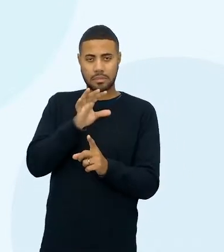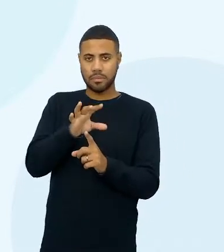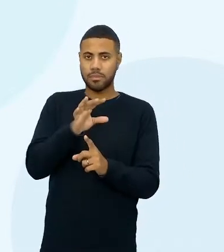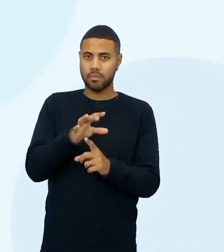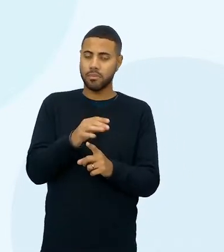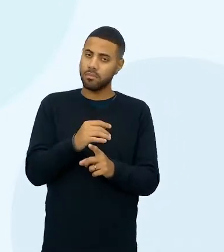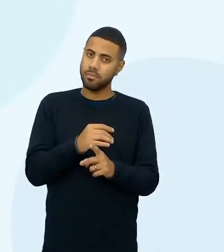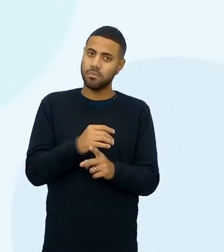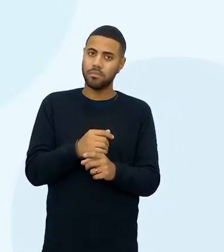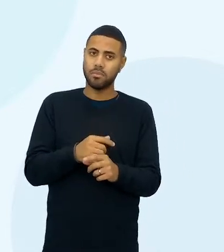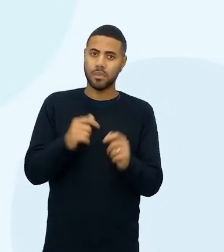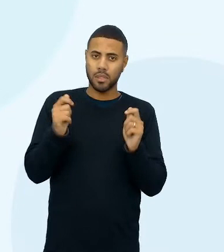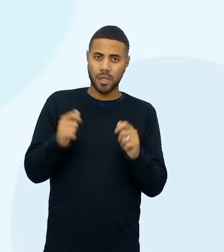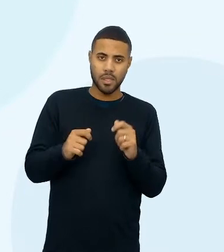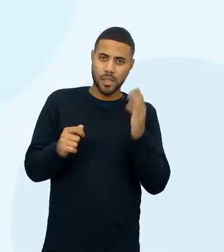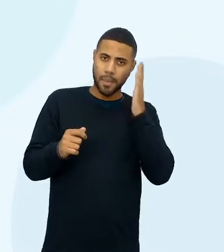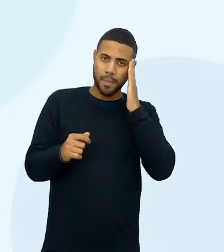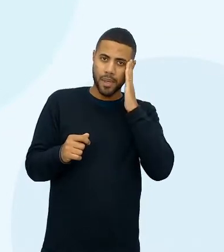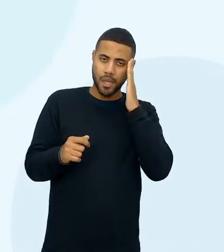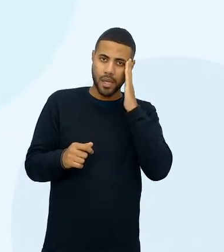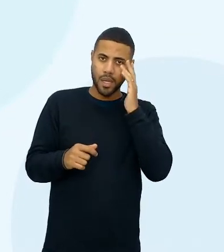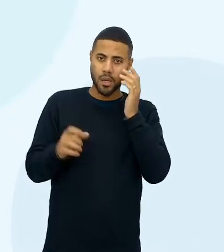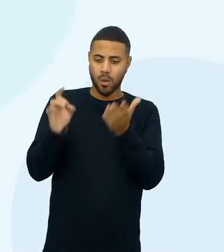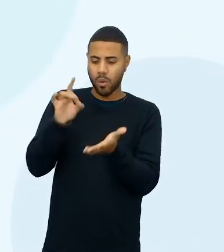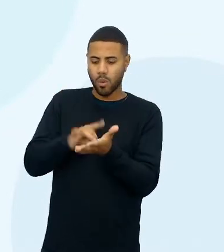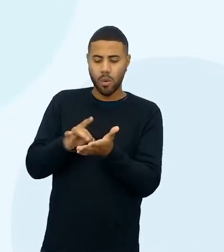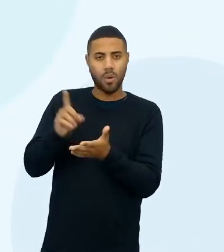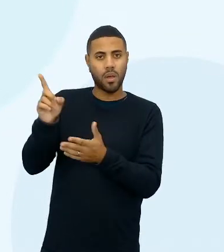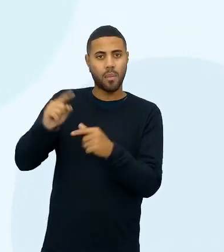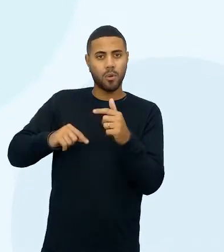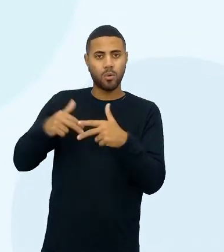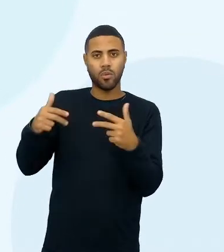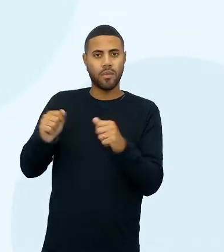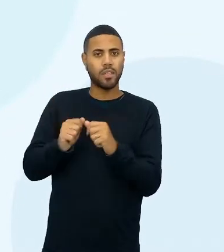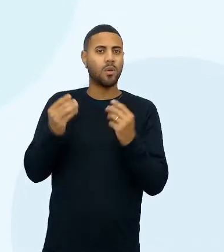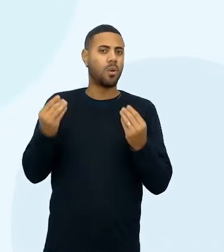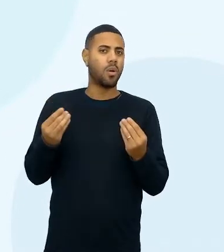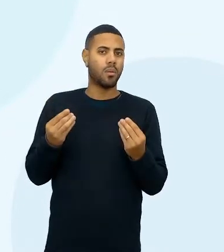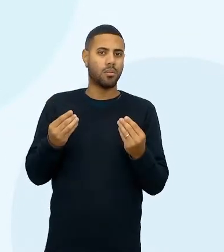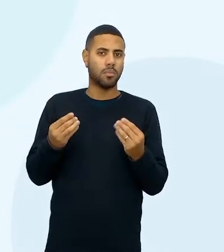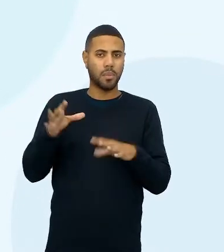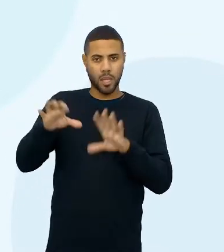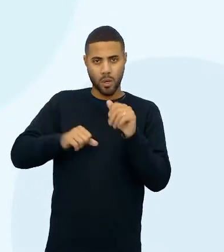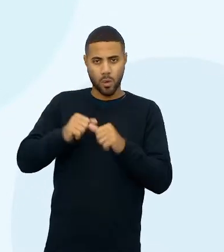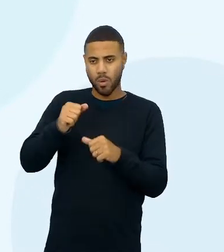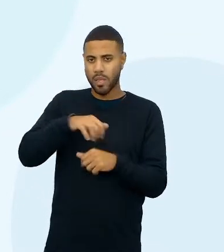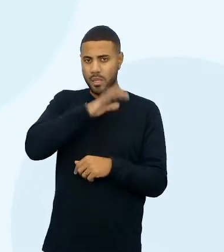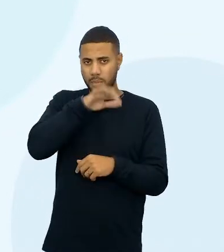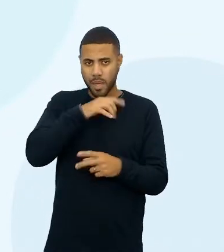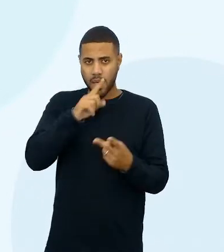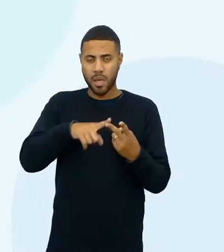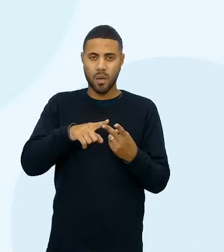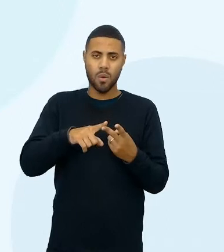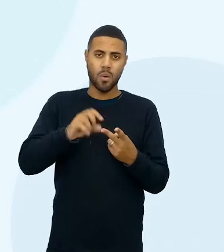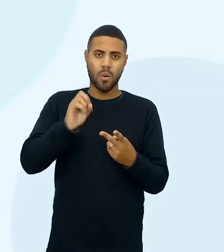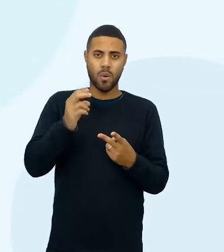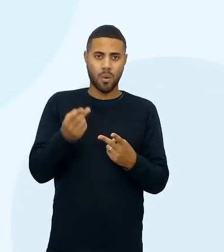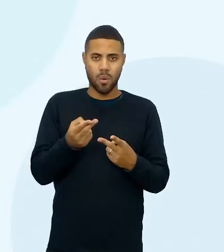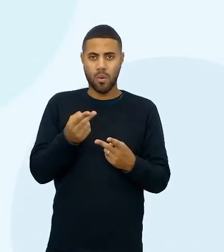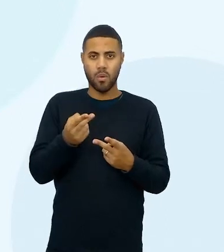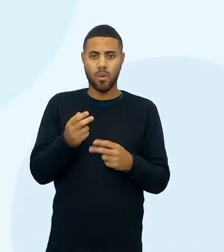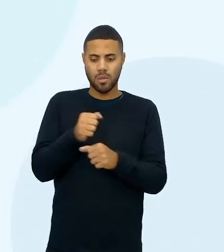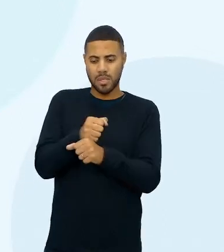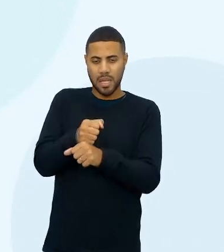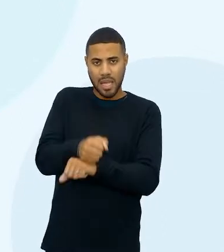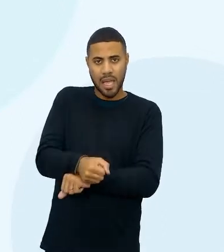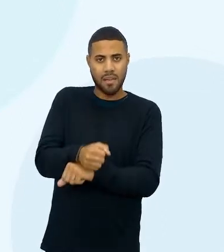né, procurar saber a origem daquele produto? Utilizou o trabalho análogo à